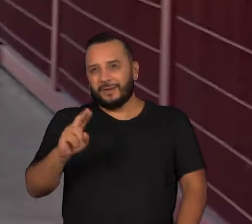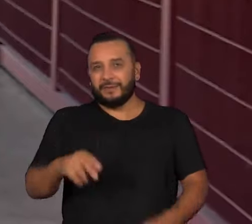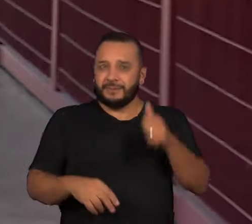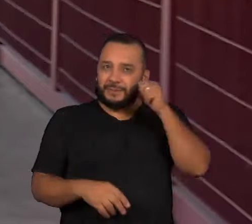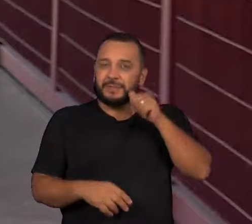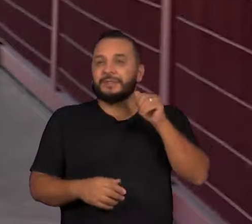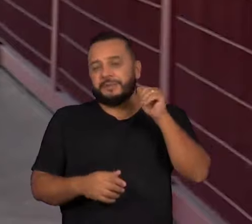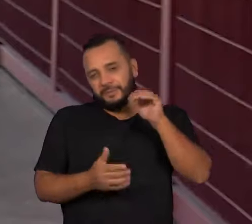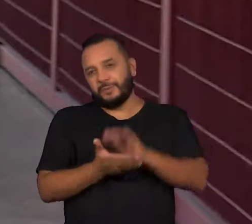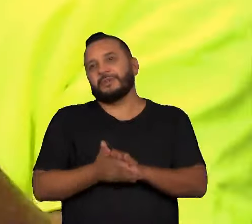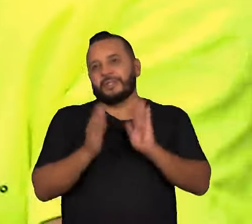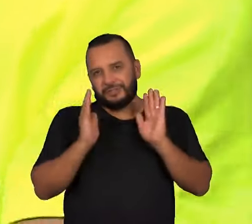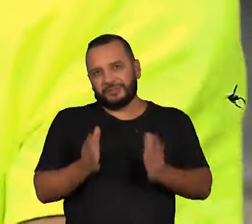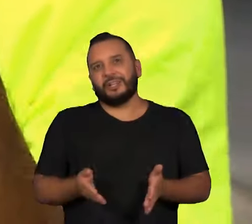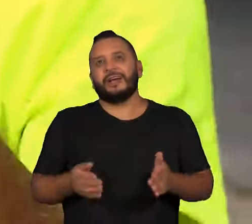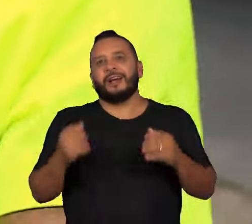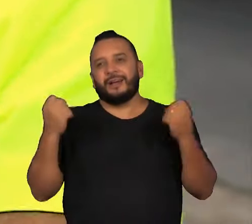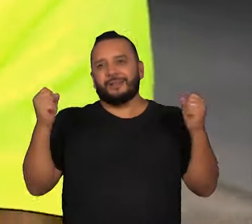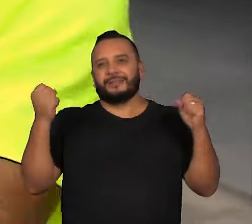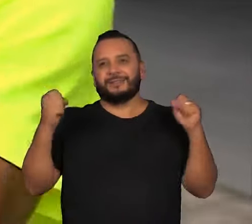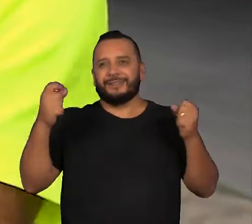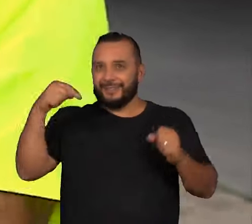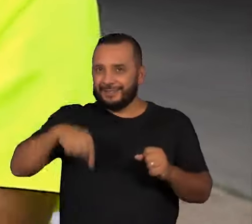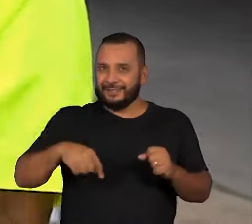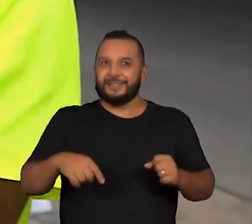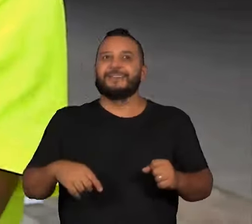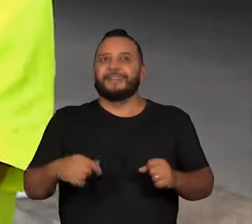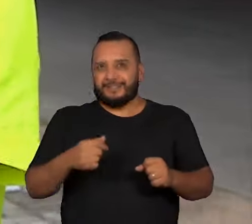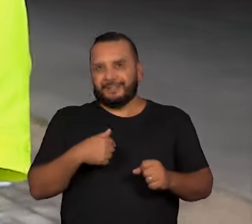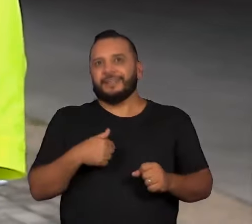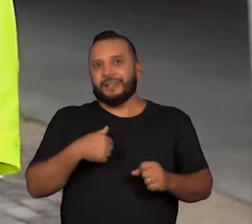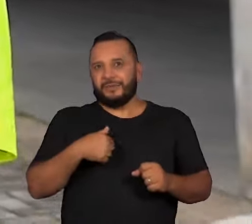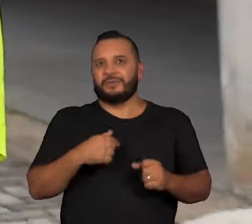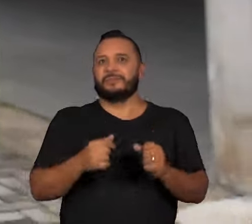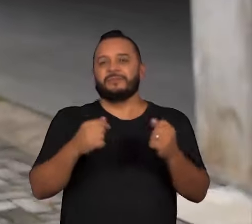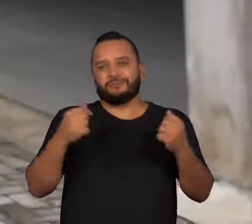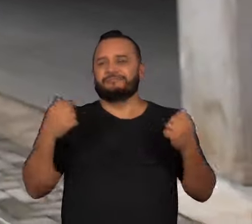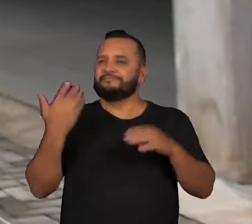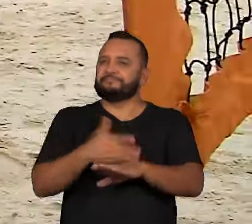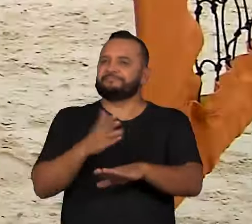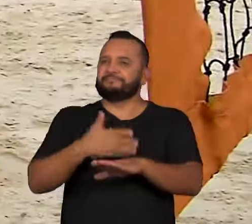fazia atividade aqui, aí eu peguei gosto pela coisa e eu me exercito sozinho também.